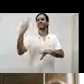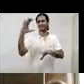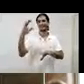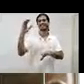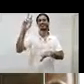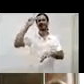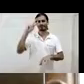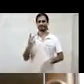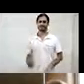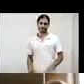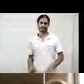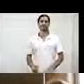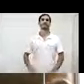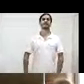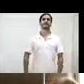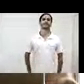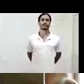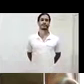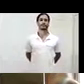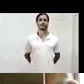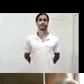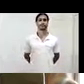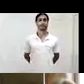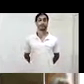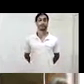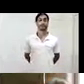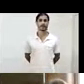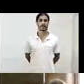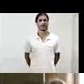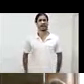humanas. Alguns vão falar que